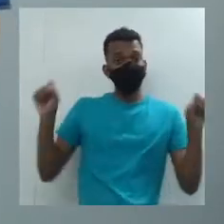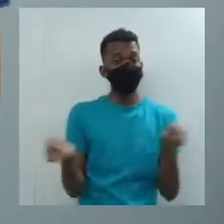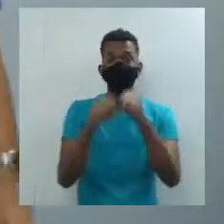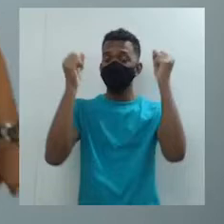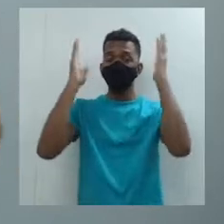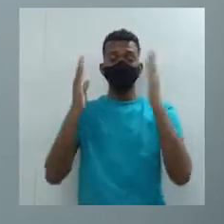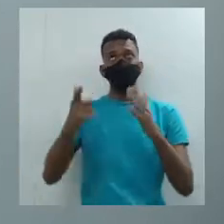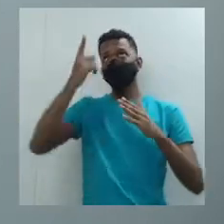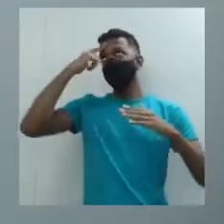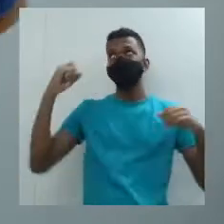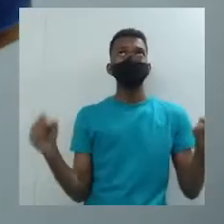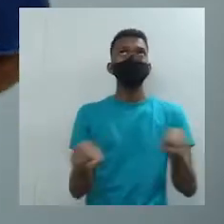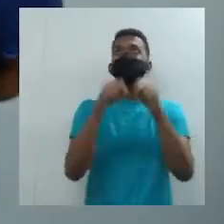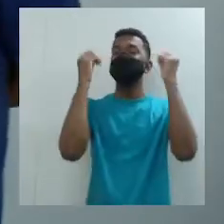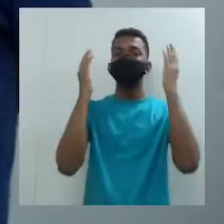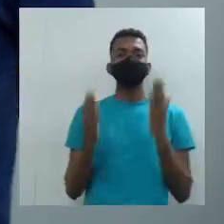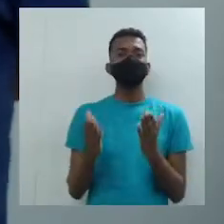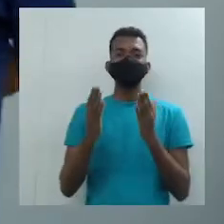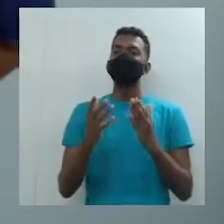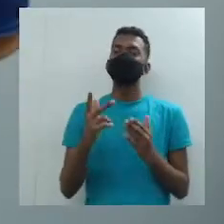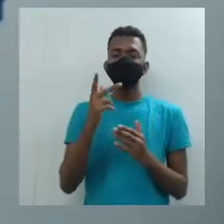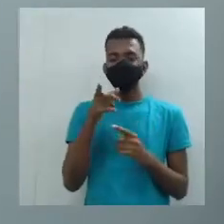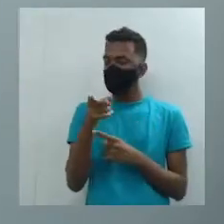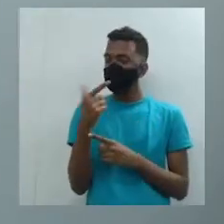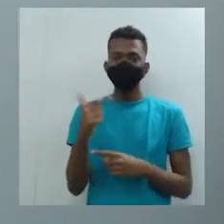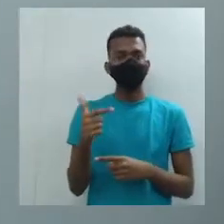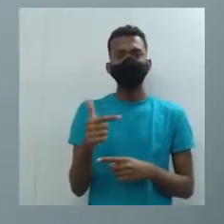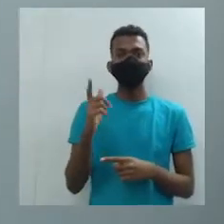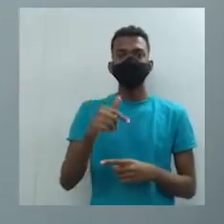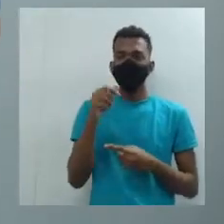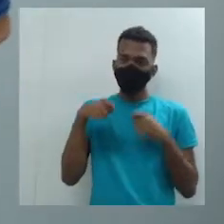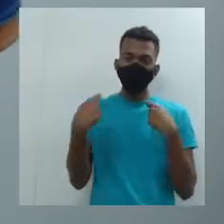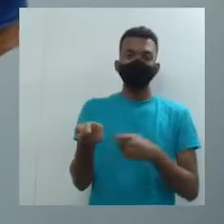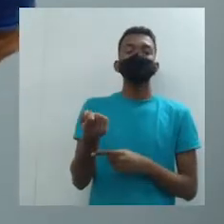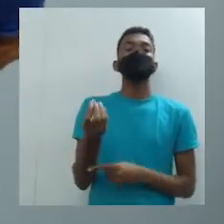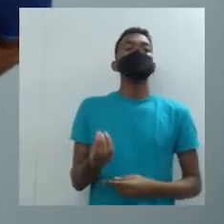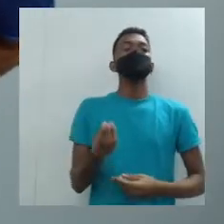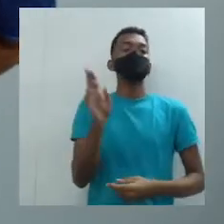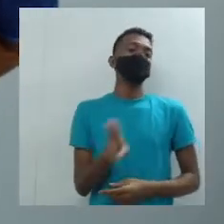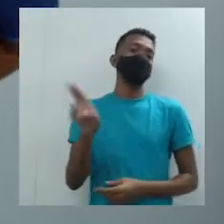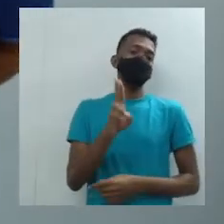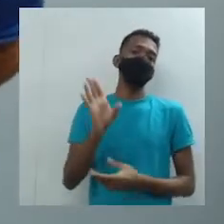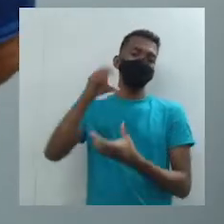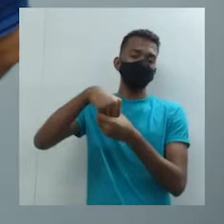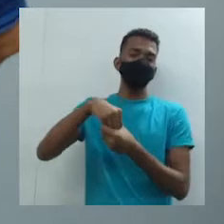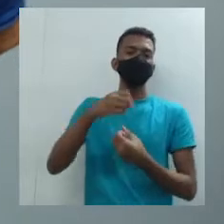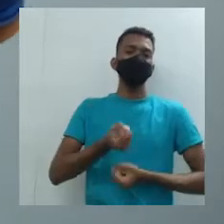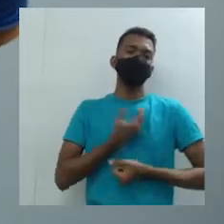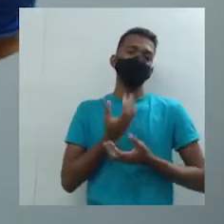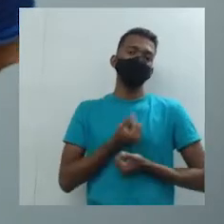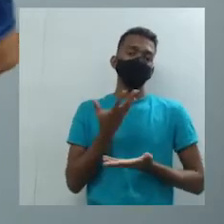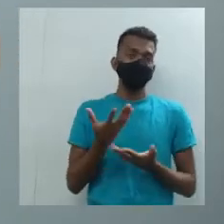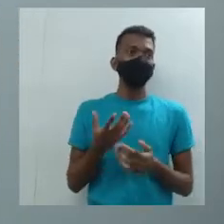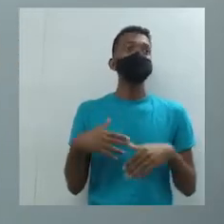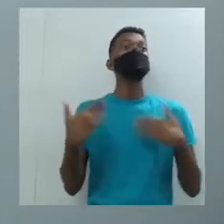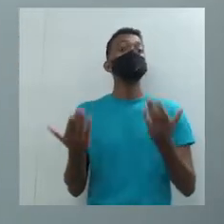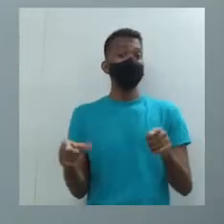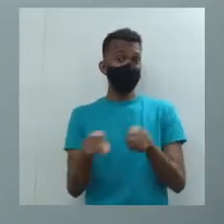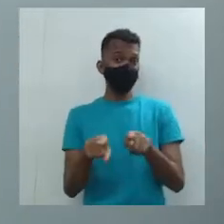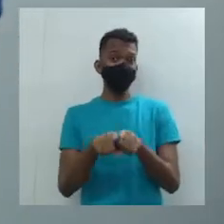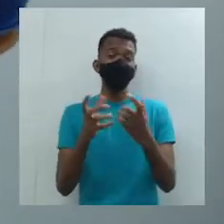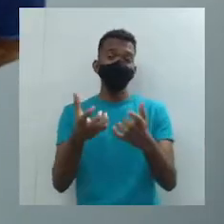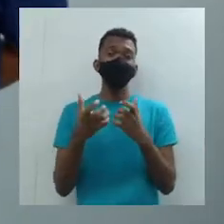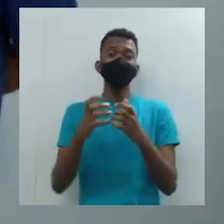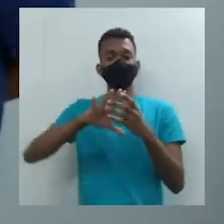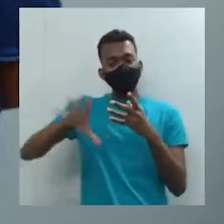faz desse material aparentemente impróprio extremamente útil à poesia. E eu gostei muito, professor, acrescentando o que o senhor